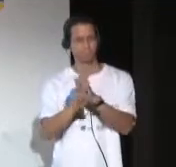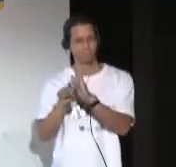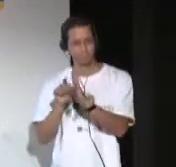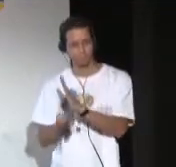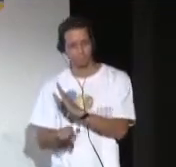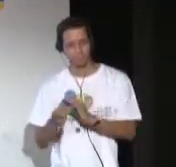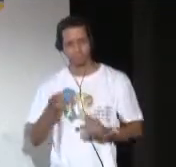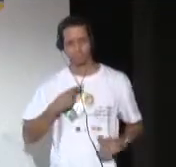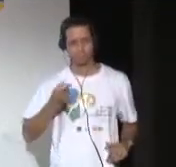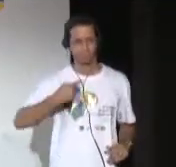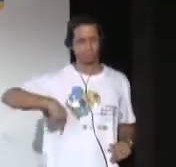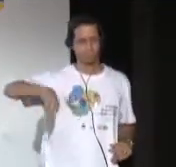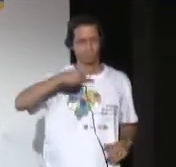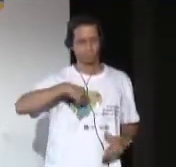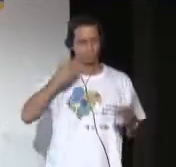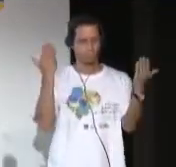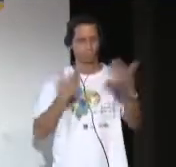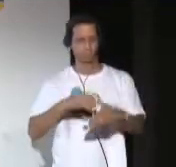Avaliação Nacional de Singapura.